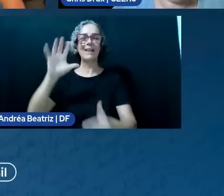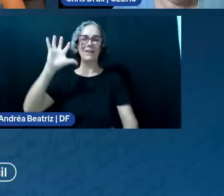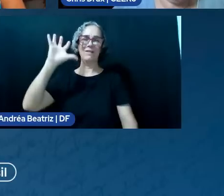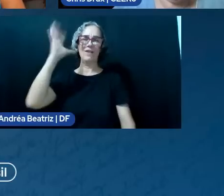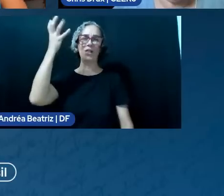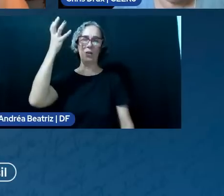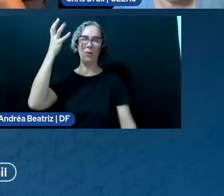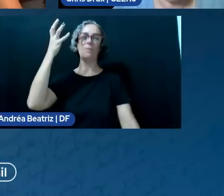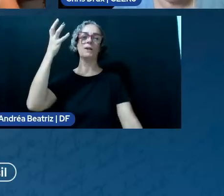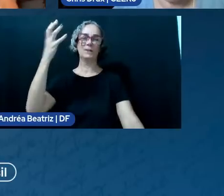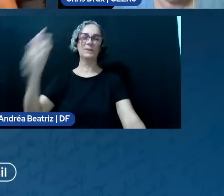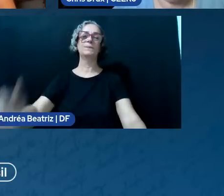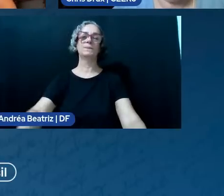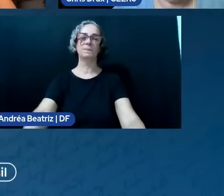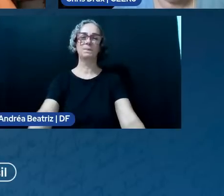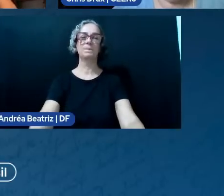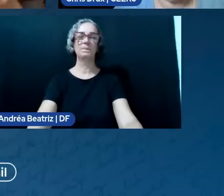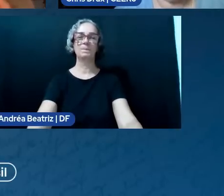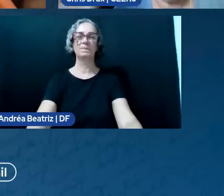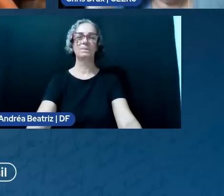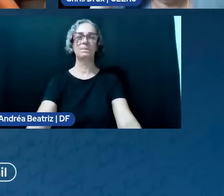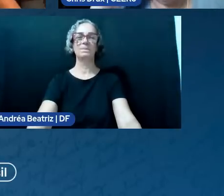desses fenômenos serem